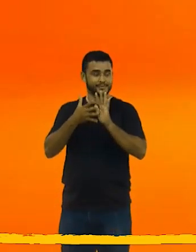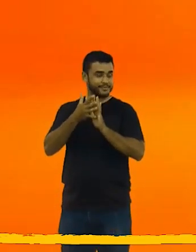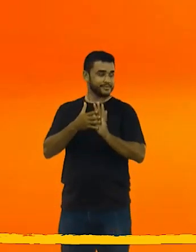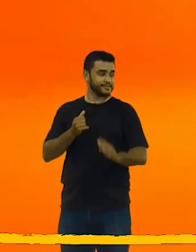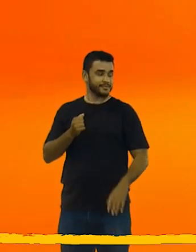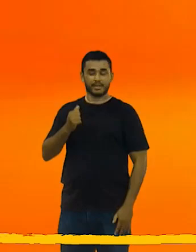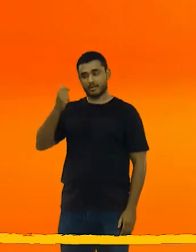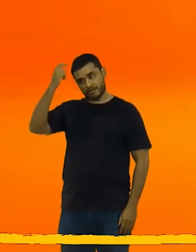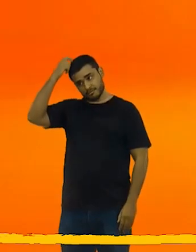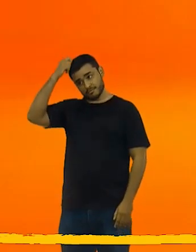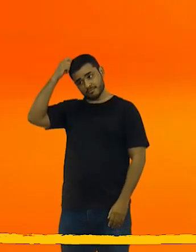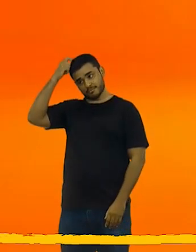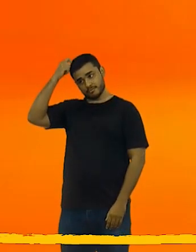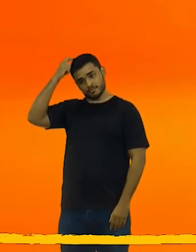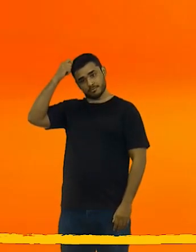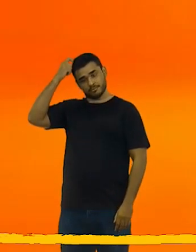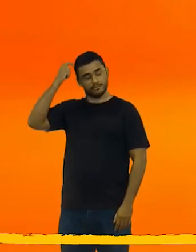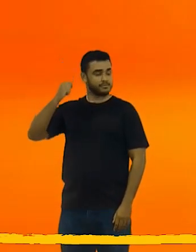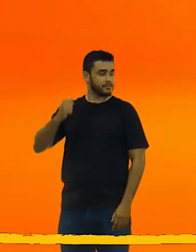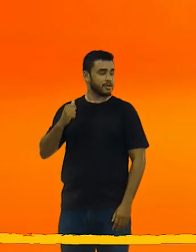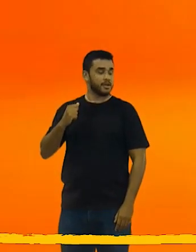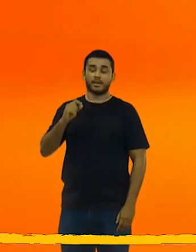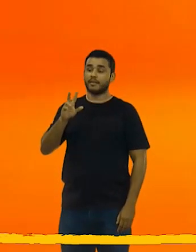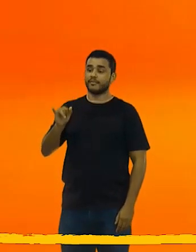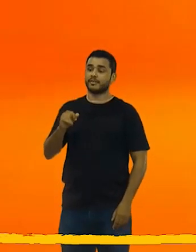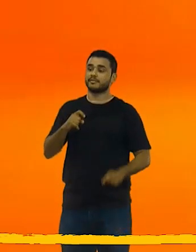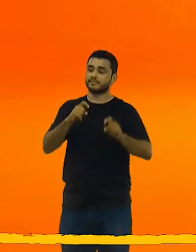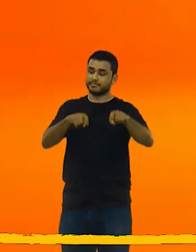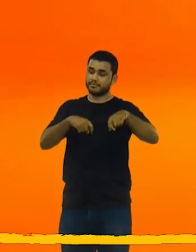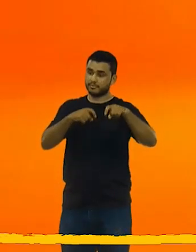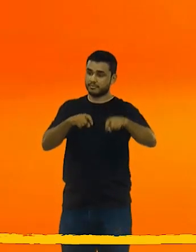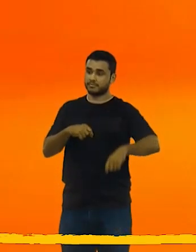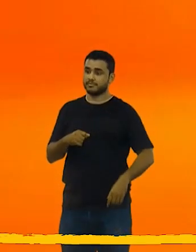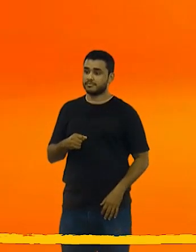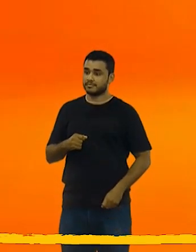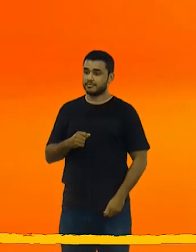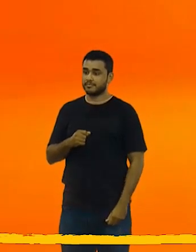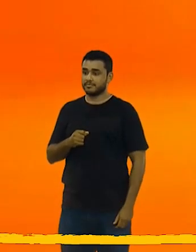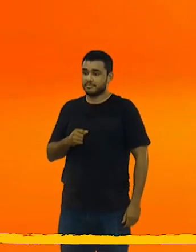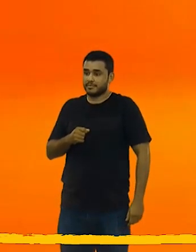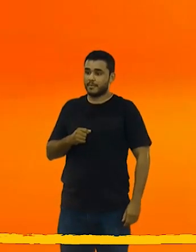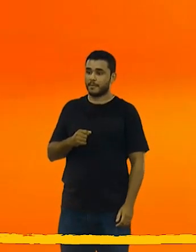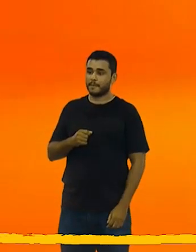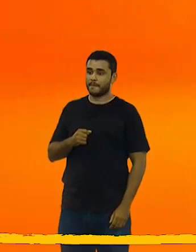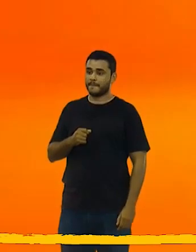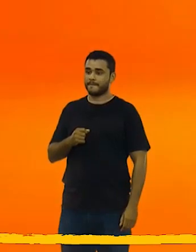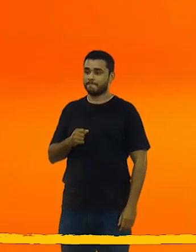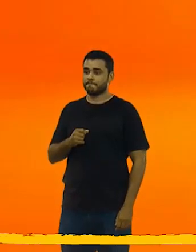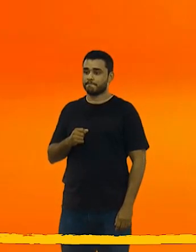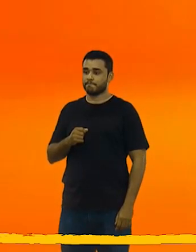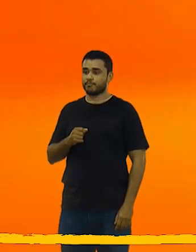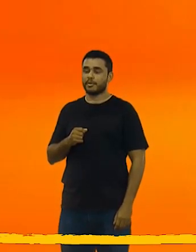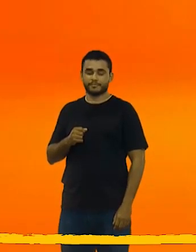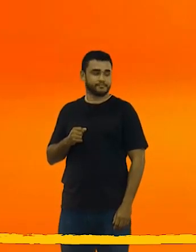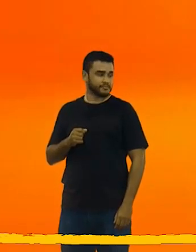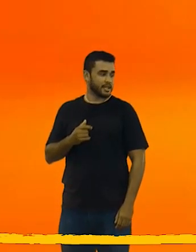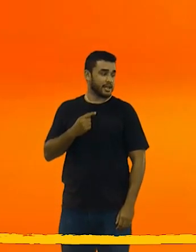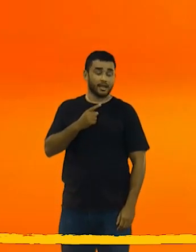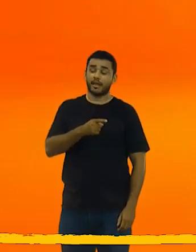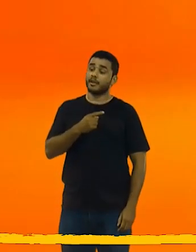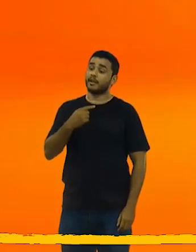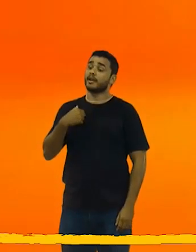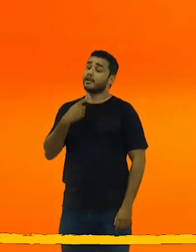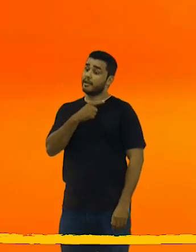de conhecimento com vocês. Muito da nossa literatura, muito das nossas letras passa